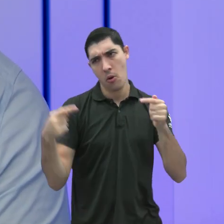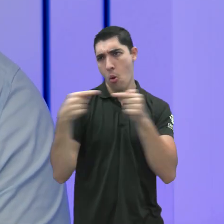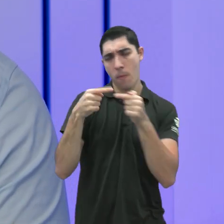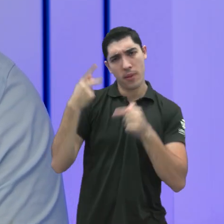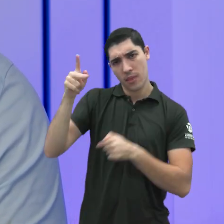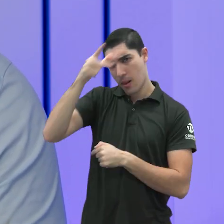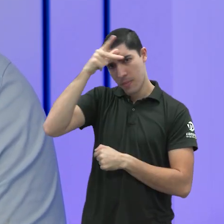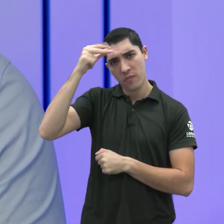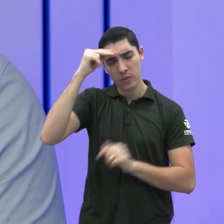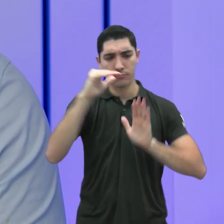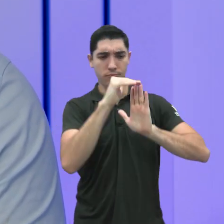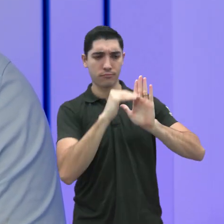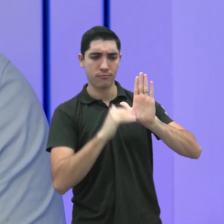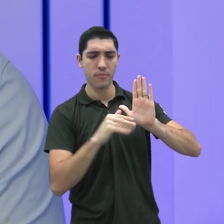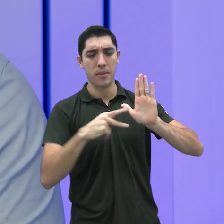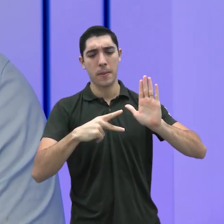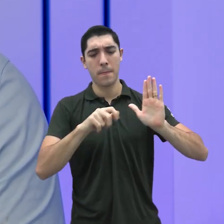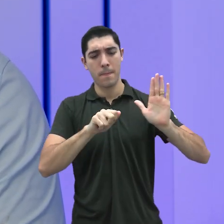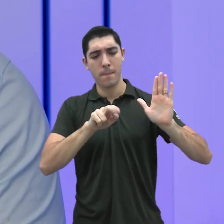de